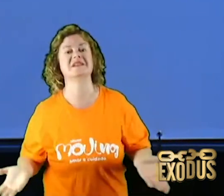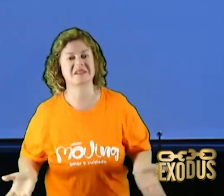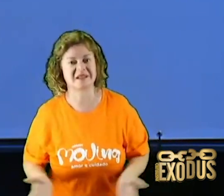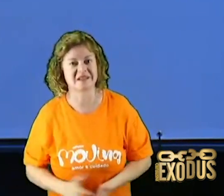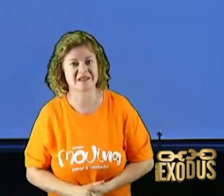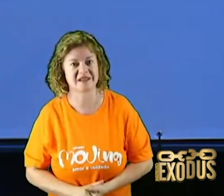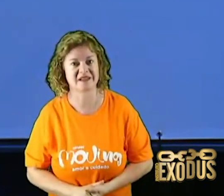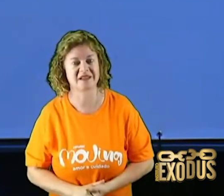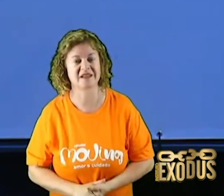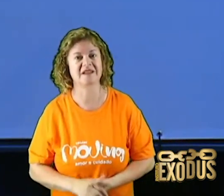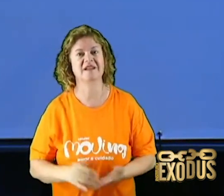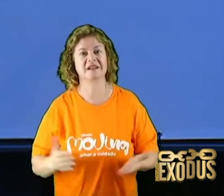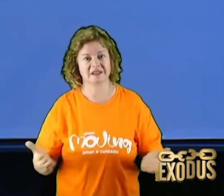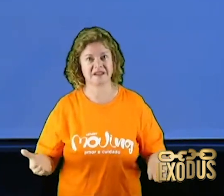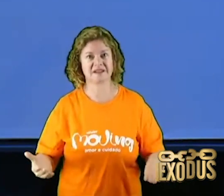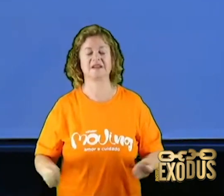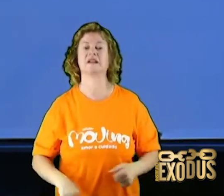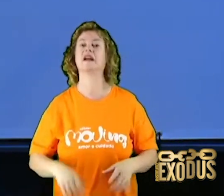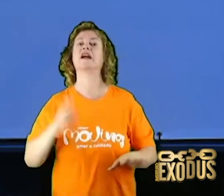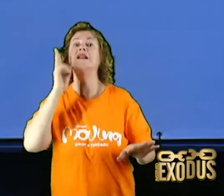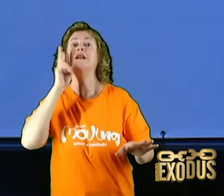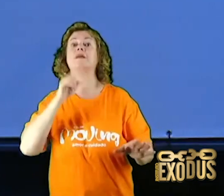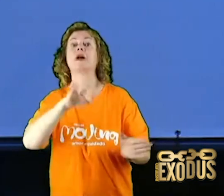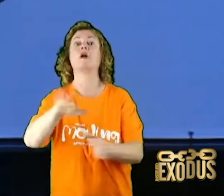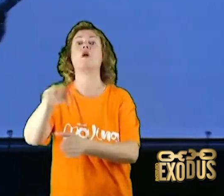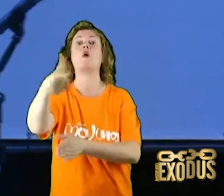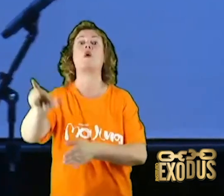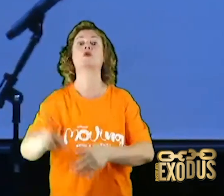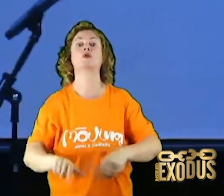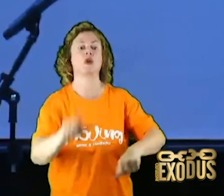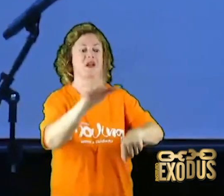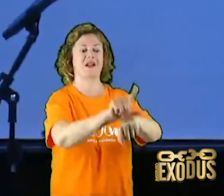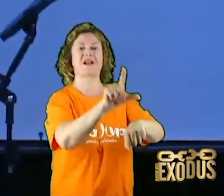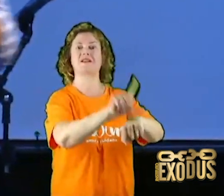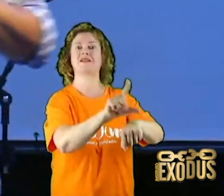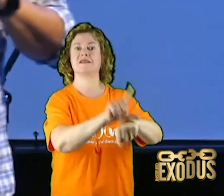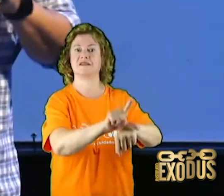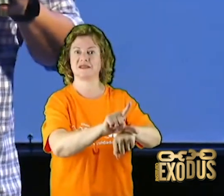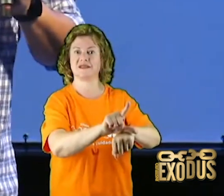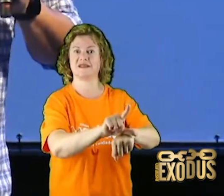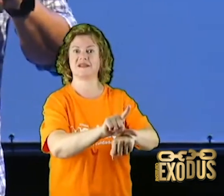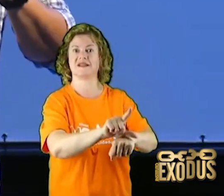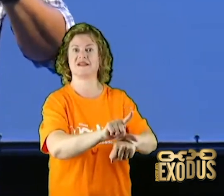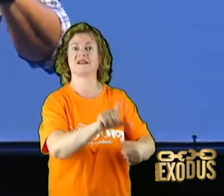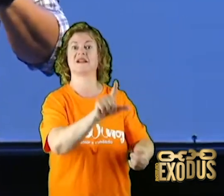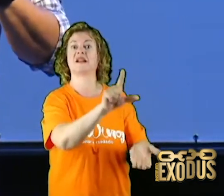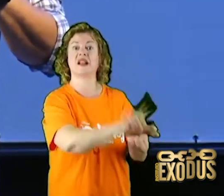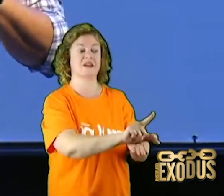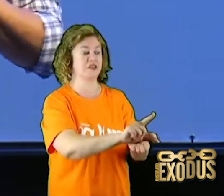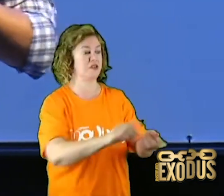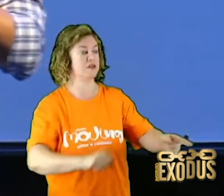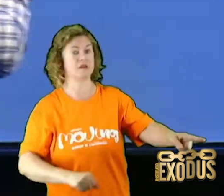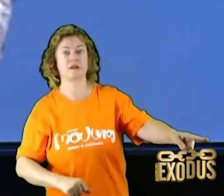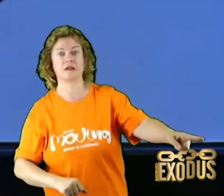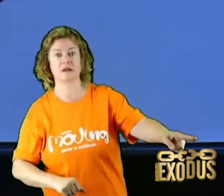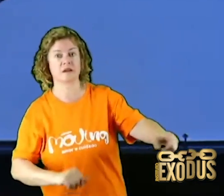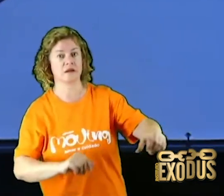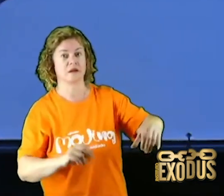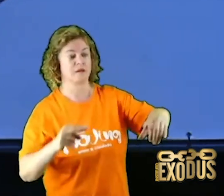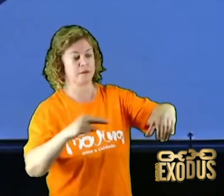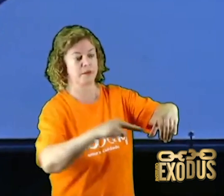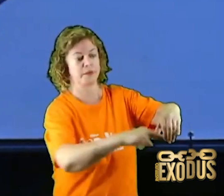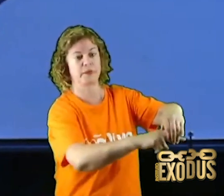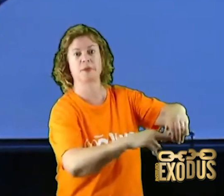Jesus chega na porta do túmulo e diz: Lázaro, vem para fora. Meu pastor dizia: Por que que Jesus